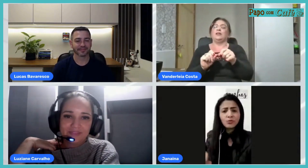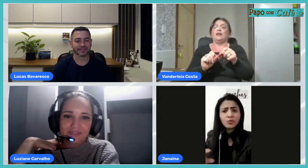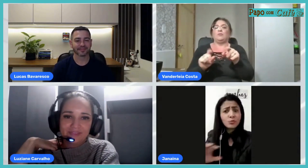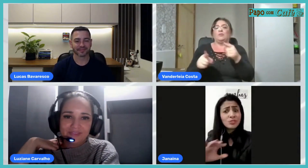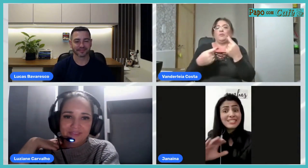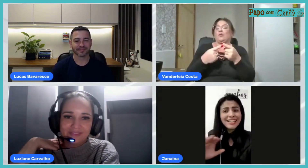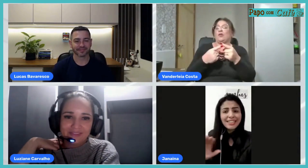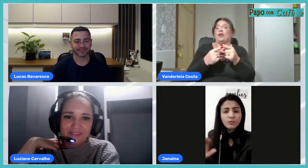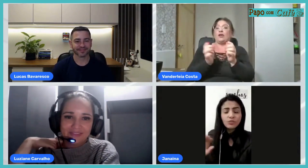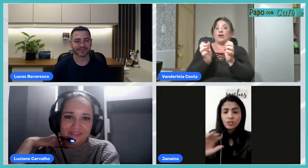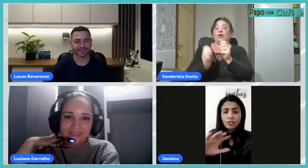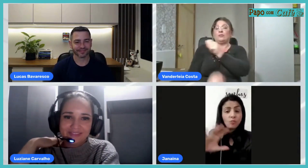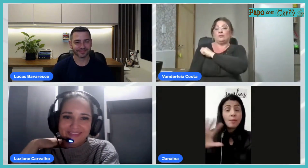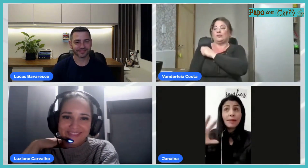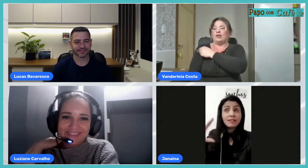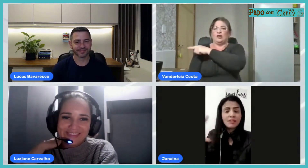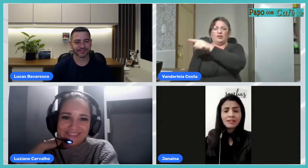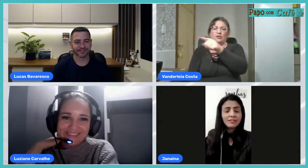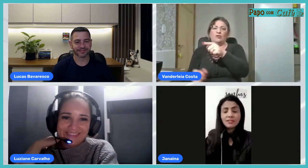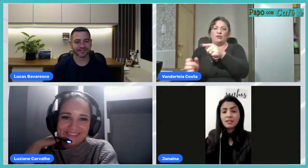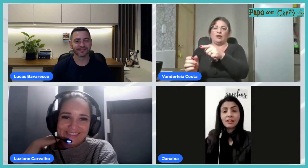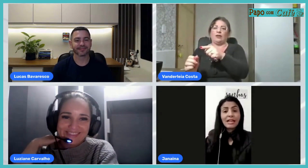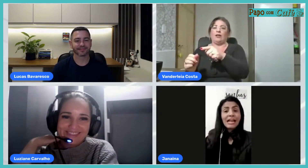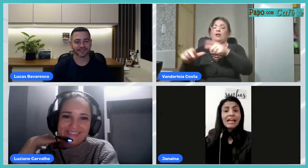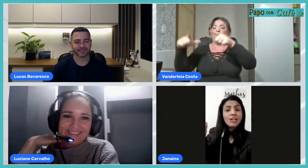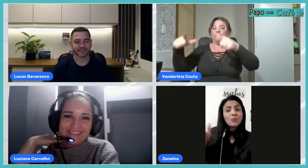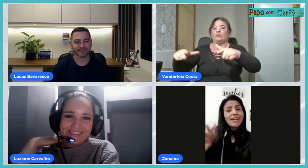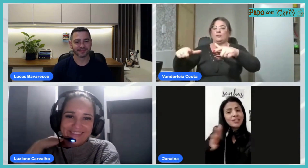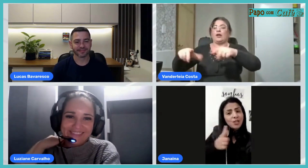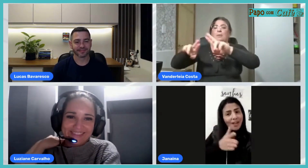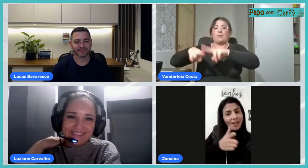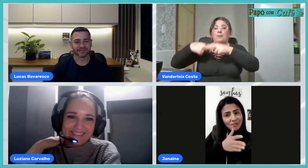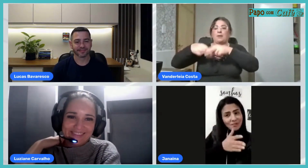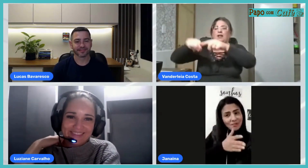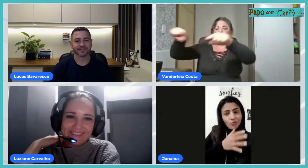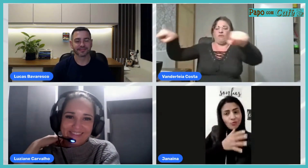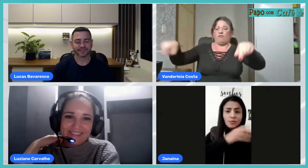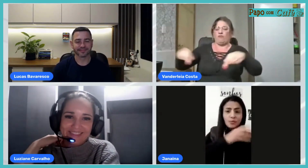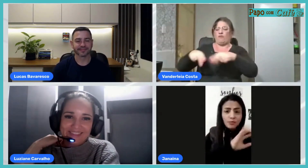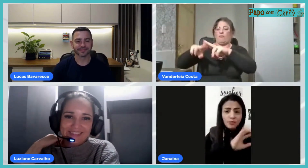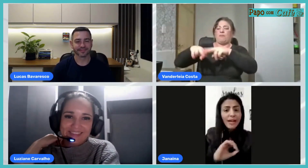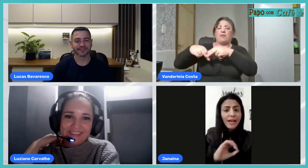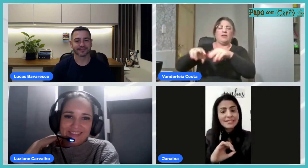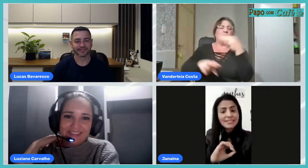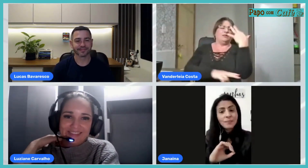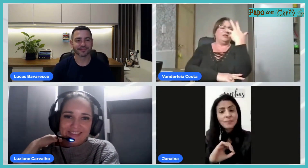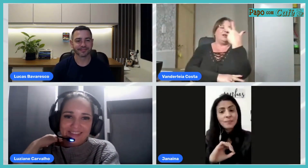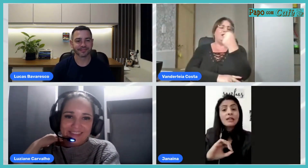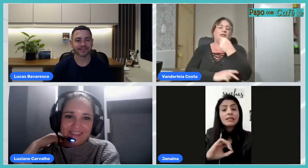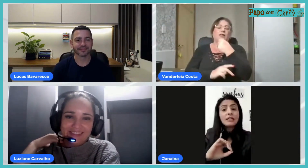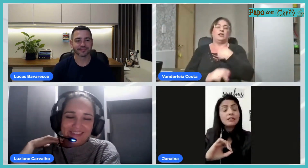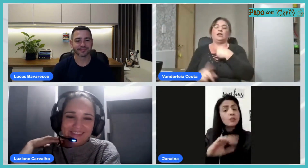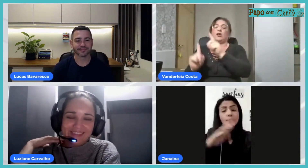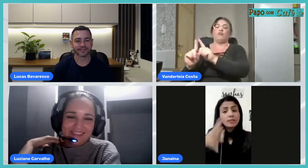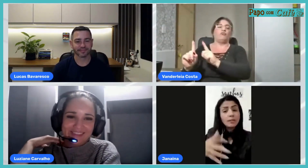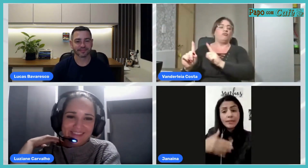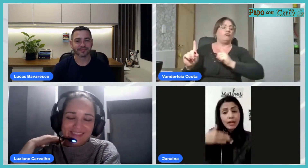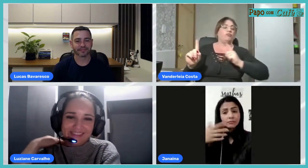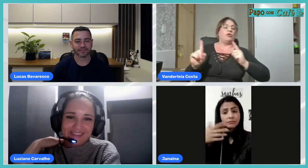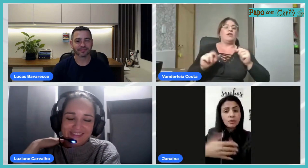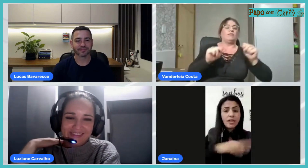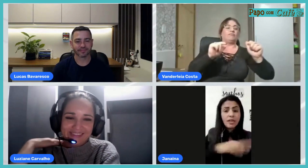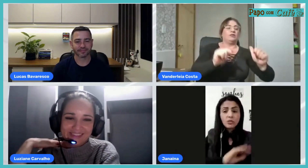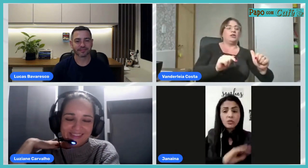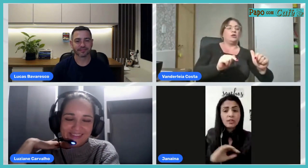conversando, todo mundo distraído, gente, era numa praça linda, assim. E eu me retirei, fui pro centro da praça e comecei a